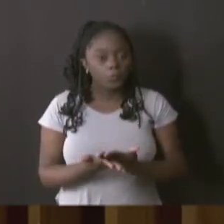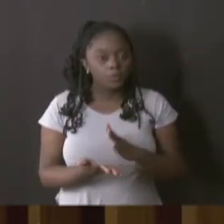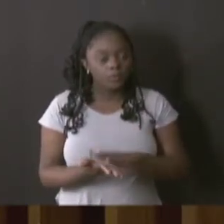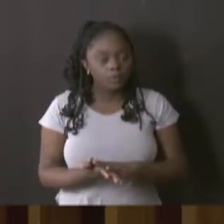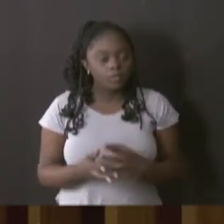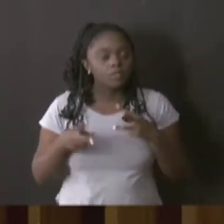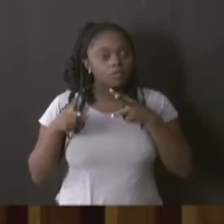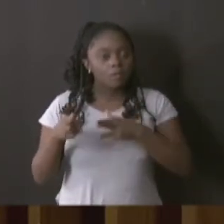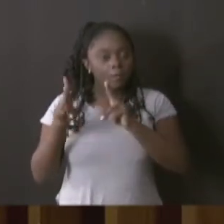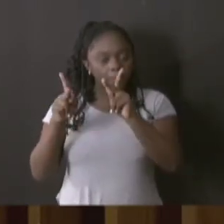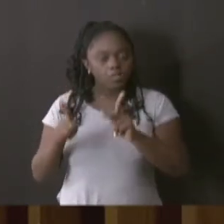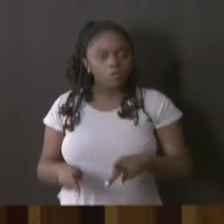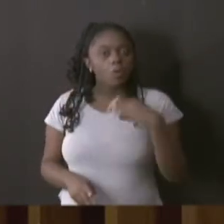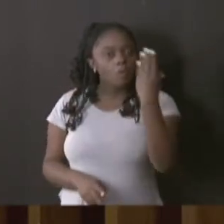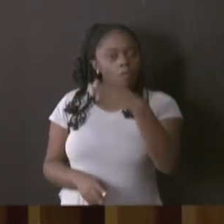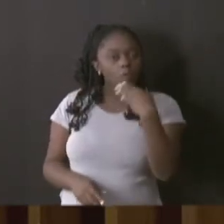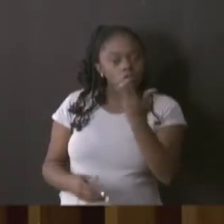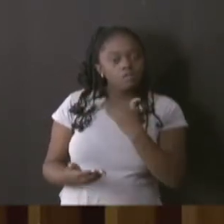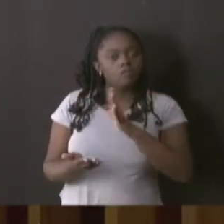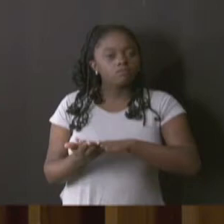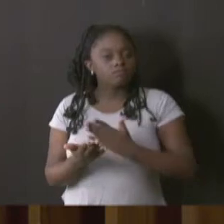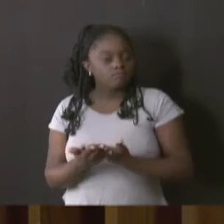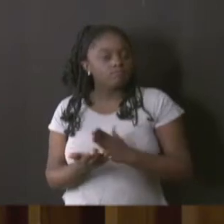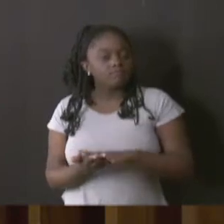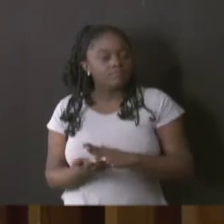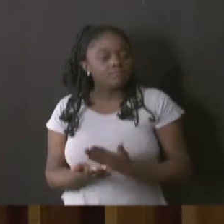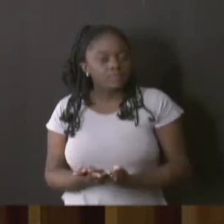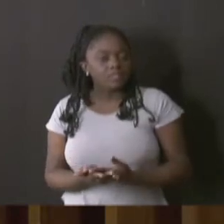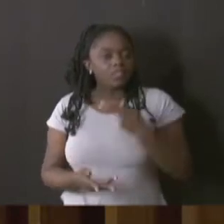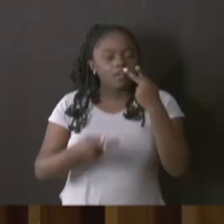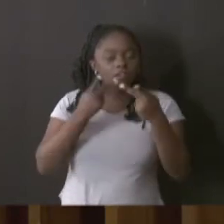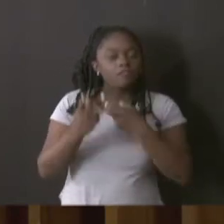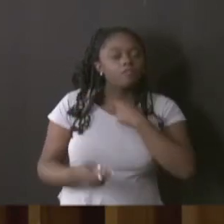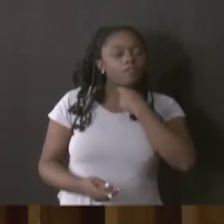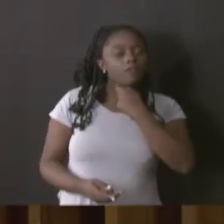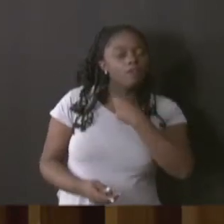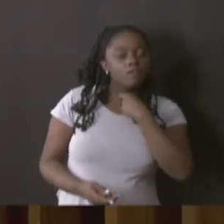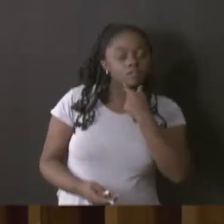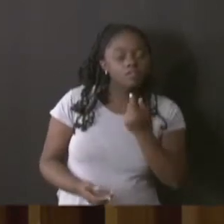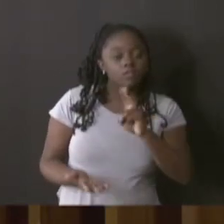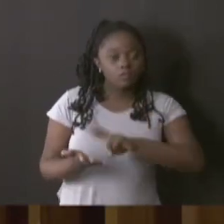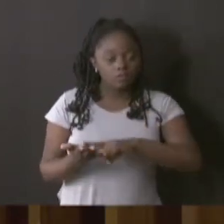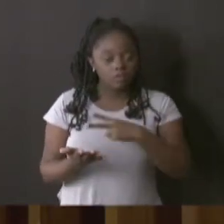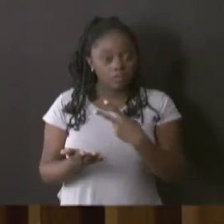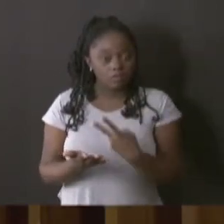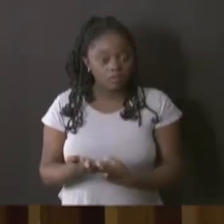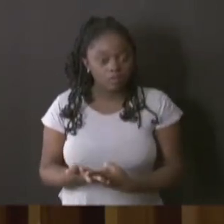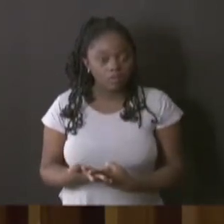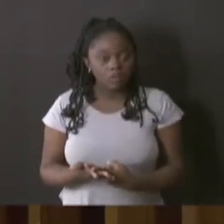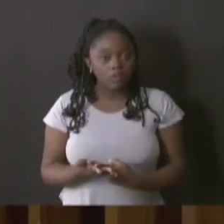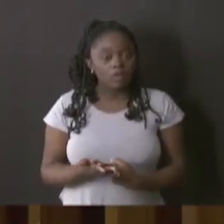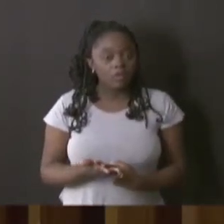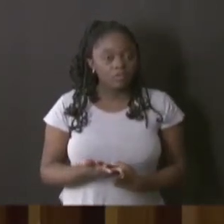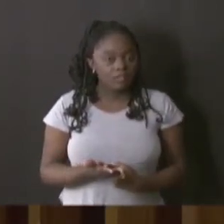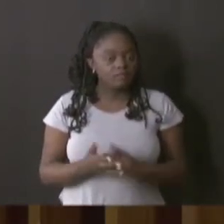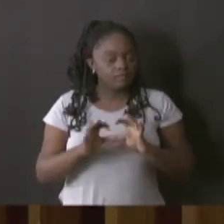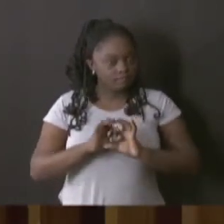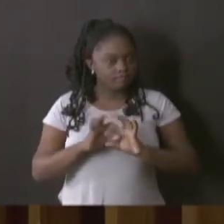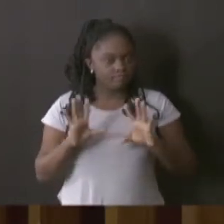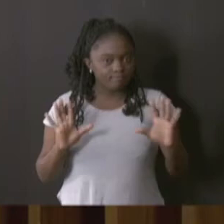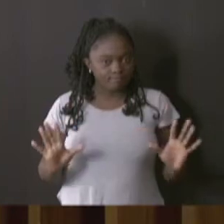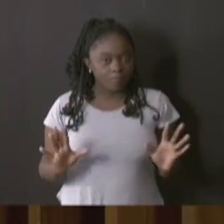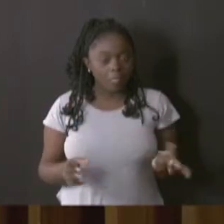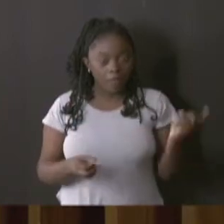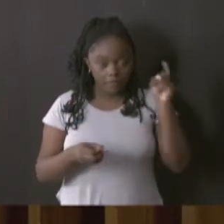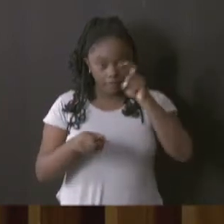alguém que interpreta uma música, coloca a sua voz, coloca o seu jeito, a sua entonação. Isso. O tradutor, ele é o mais isento possível.